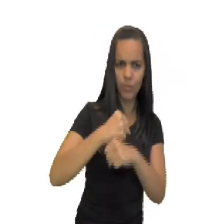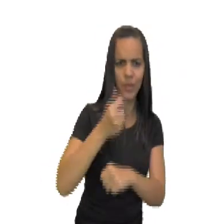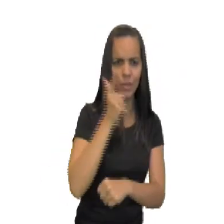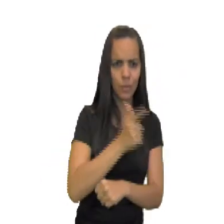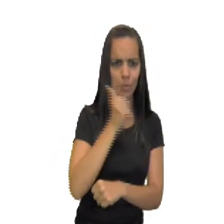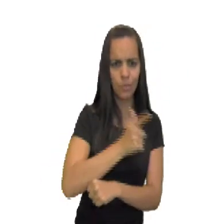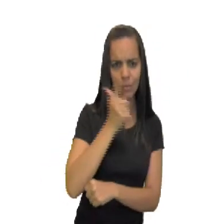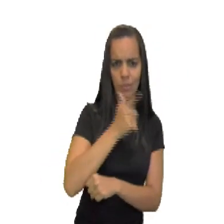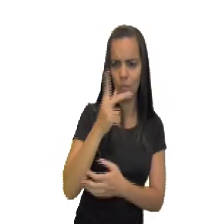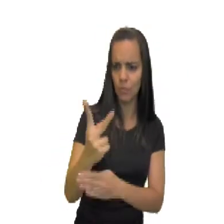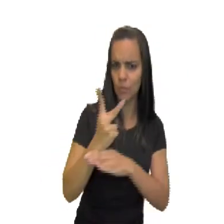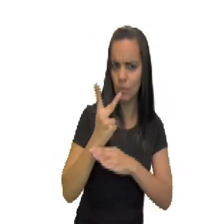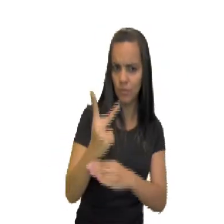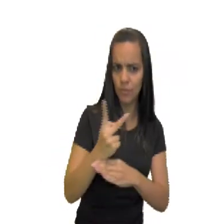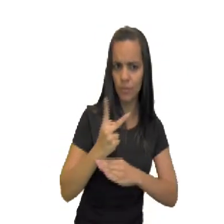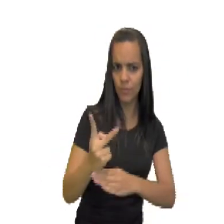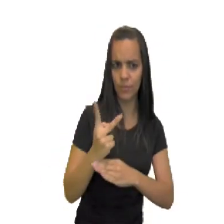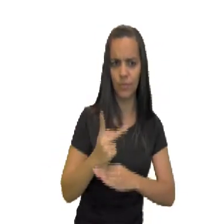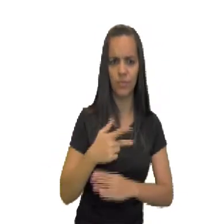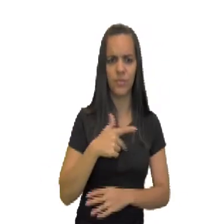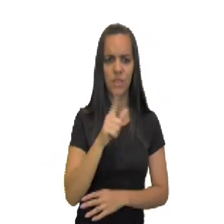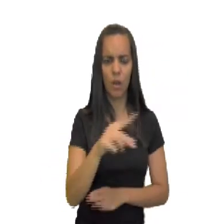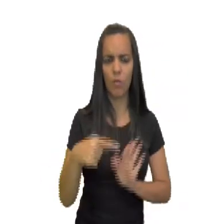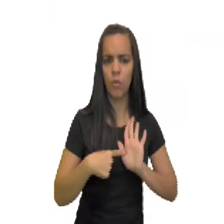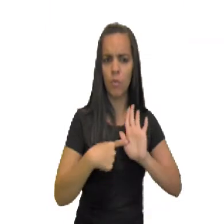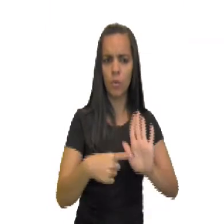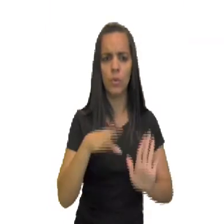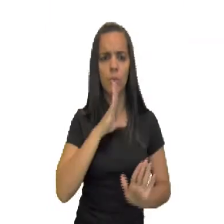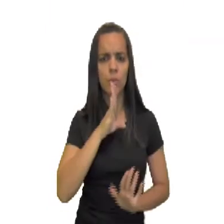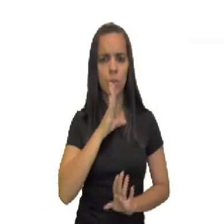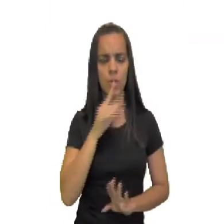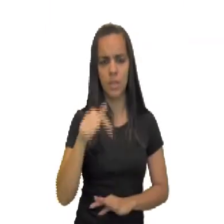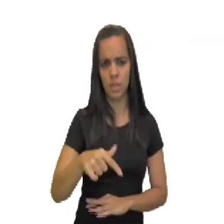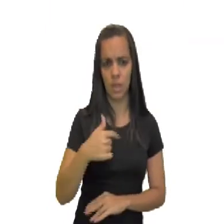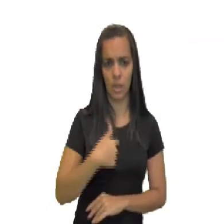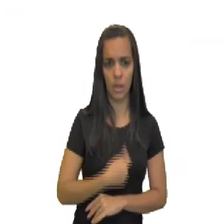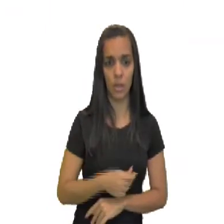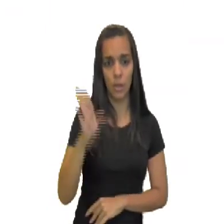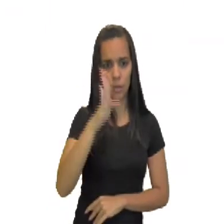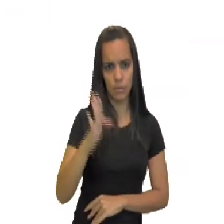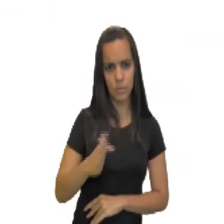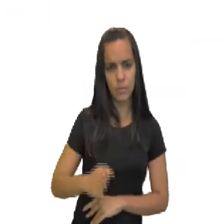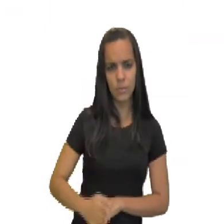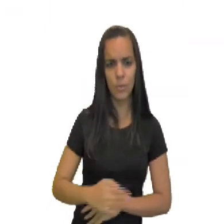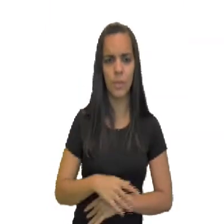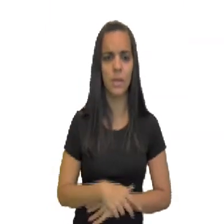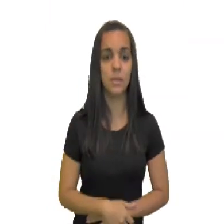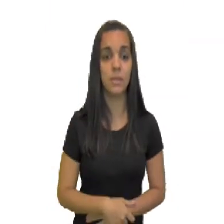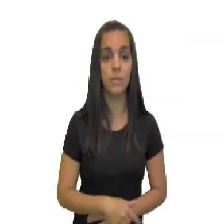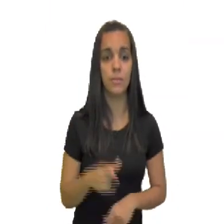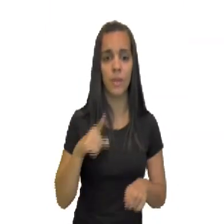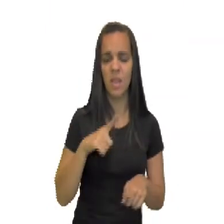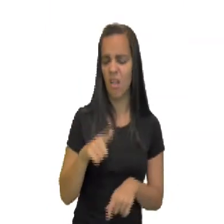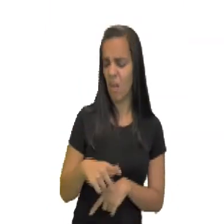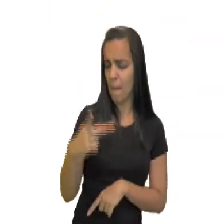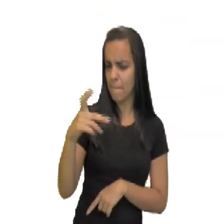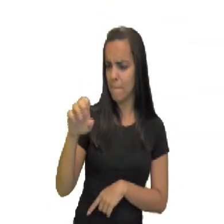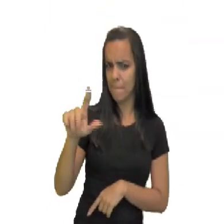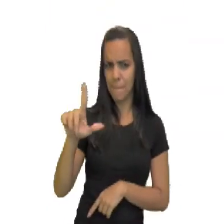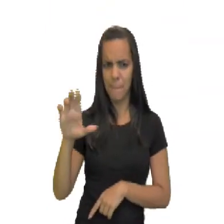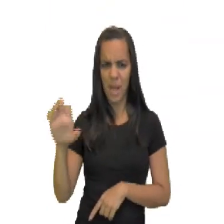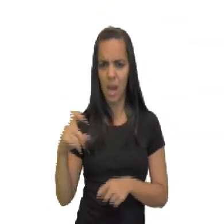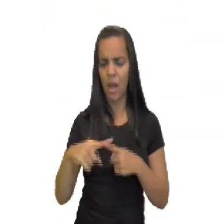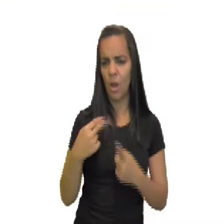A alagoana conseguiu um feito inédito no futebol brasileiro. Entre os homens, nem Pelé e nem